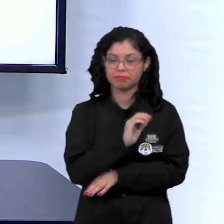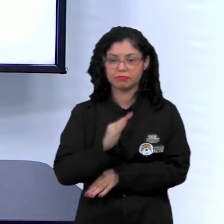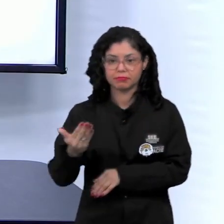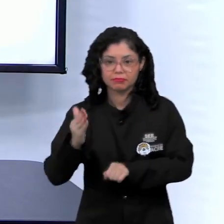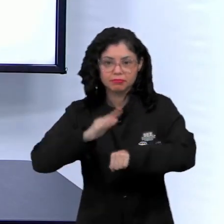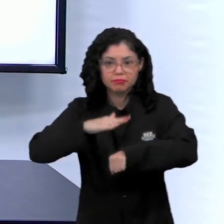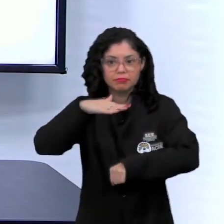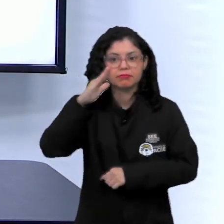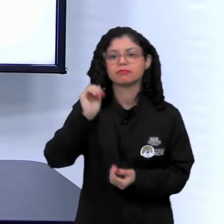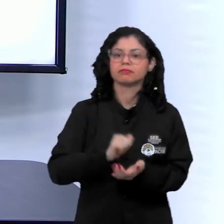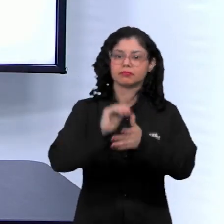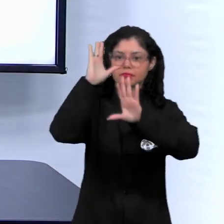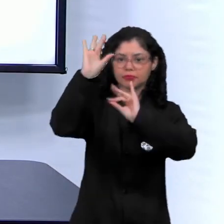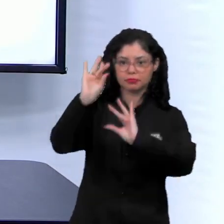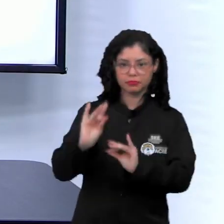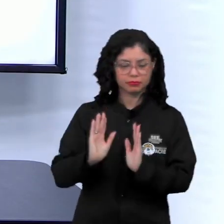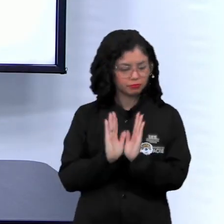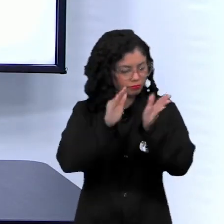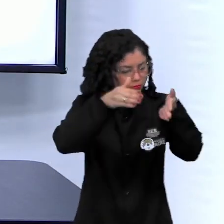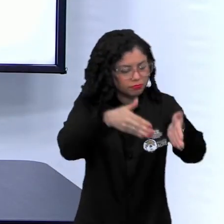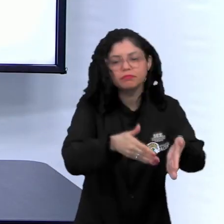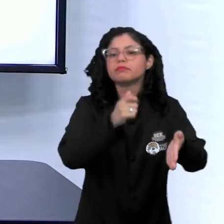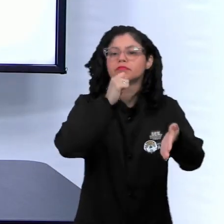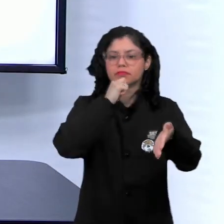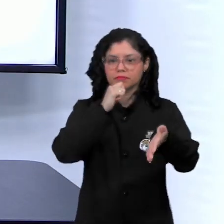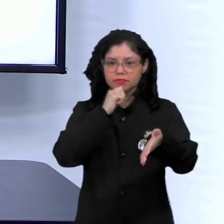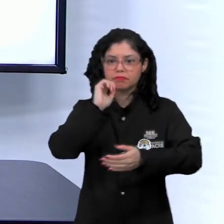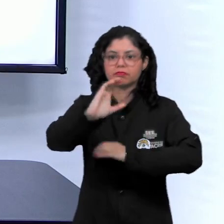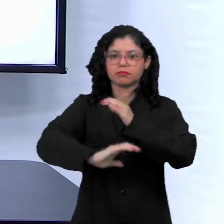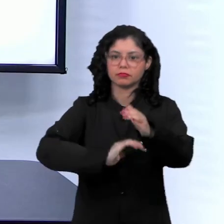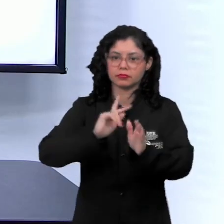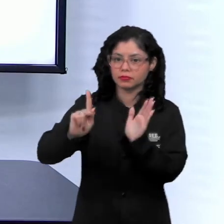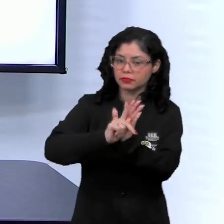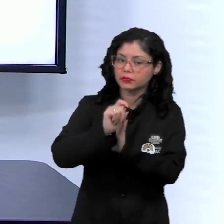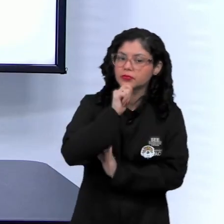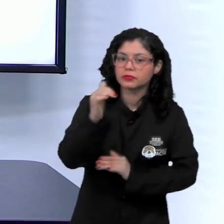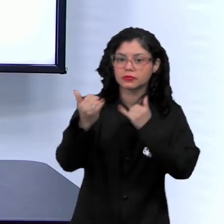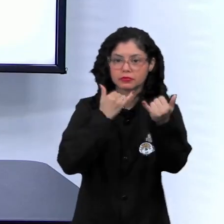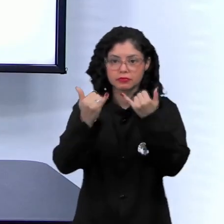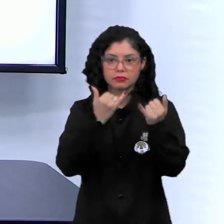quanto mais dinâmico e objetivo essa circulação de